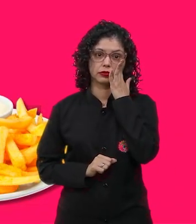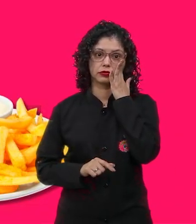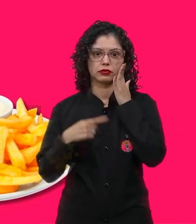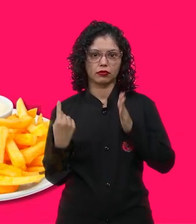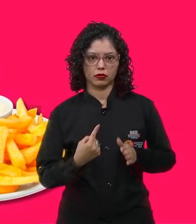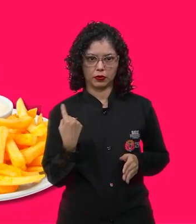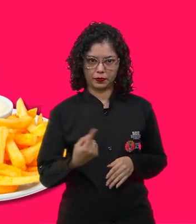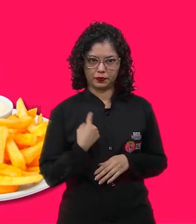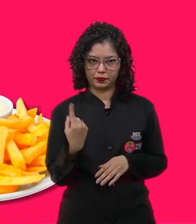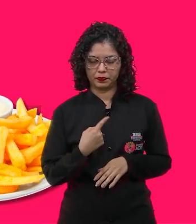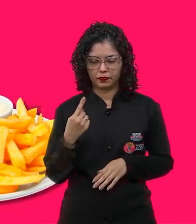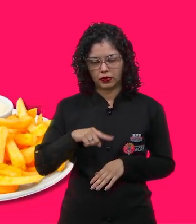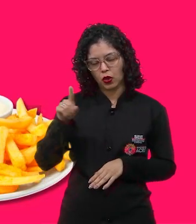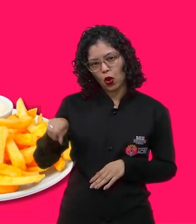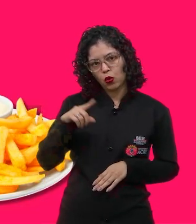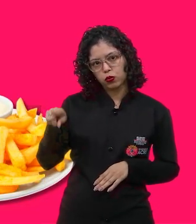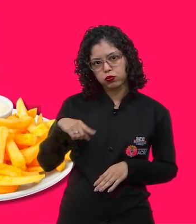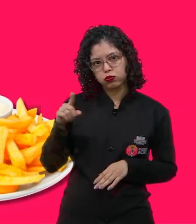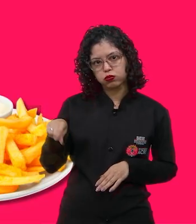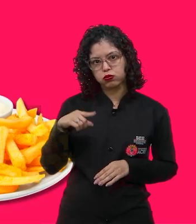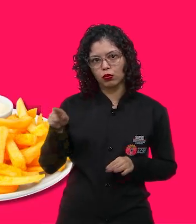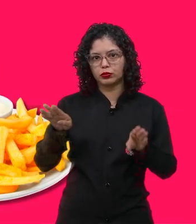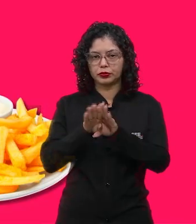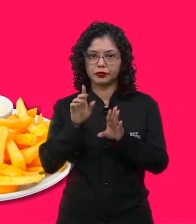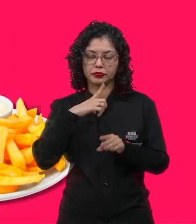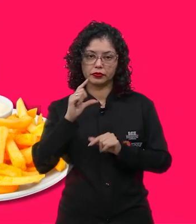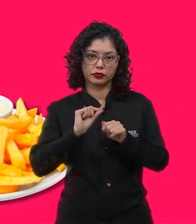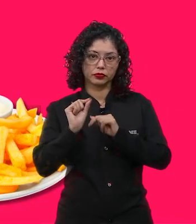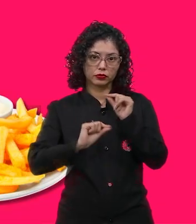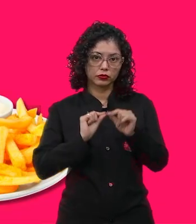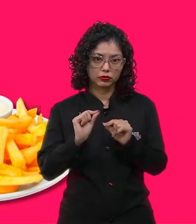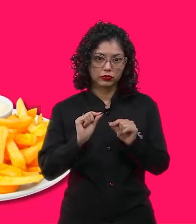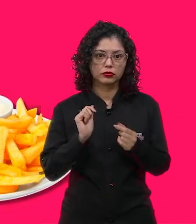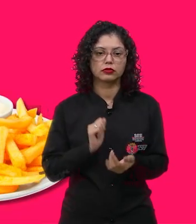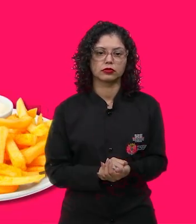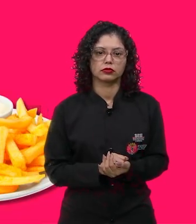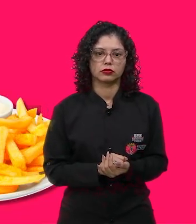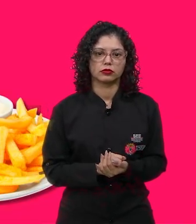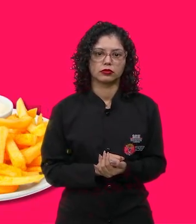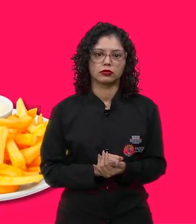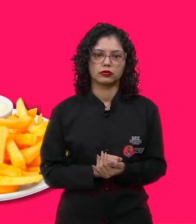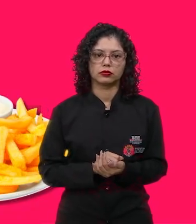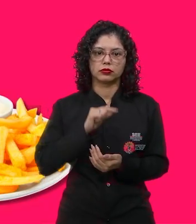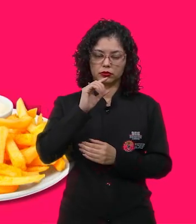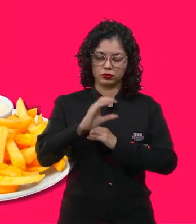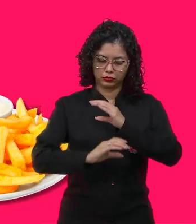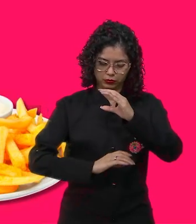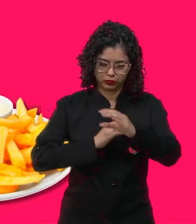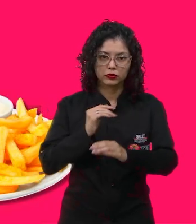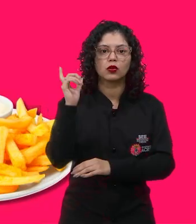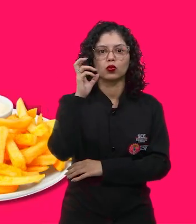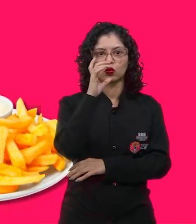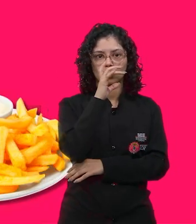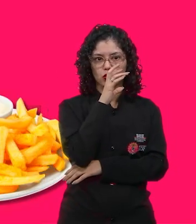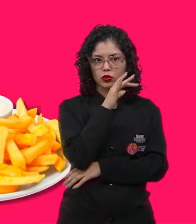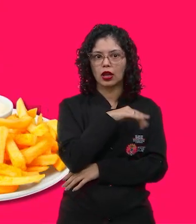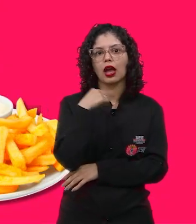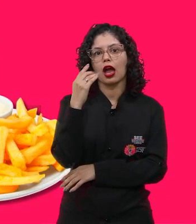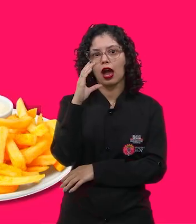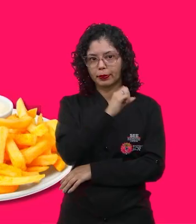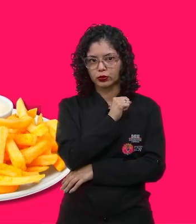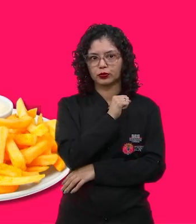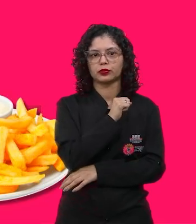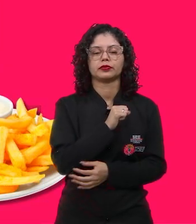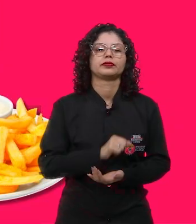ventilador. Então, esse ventilador, ele vai fazer o quê? Ele vai fazer com que, né, circule o ar quente em alta